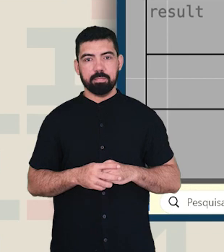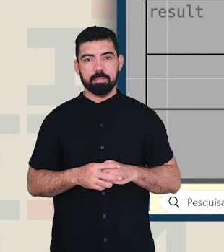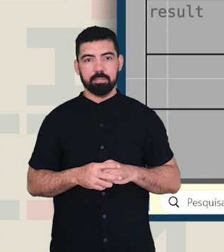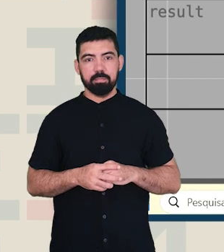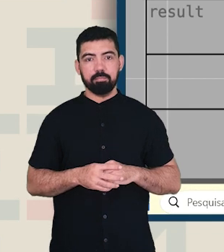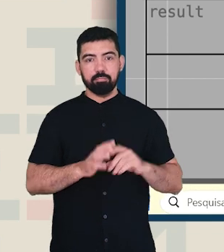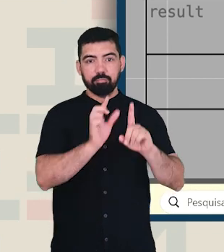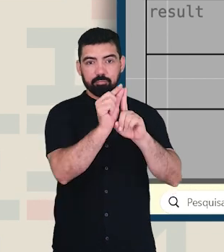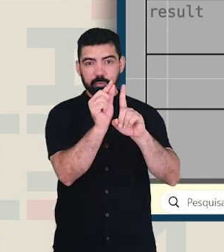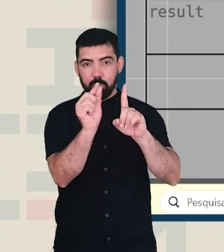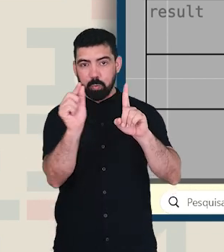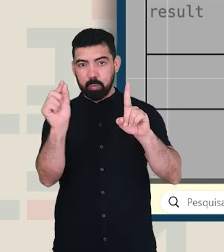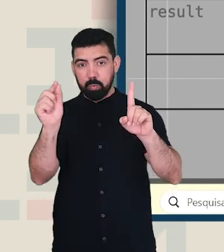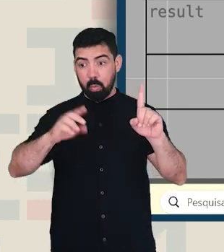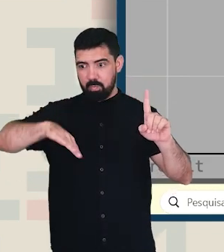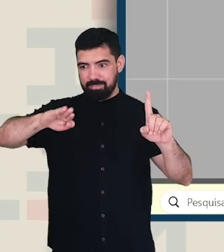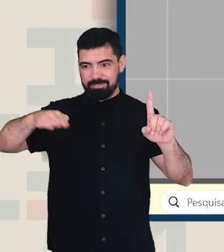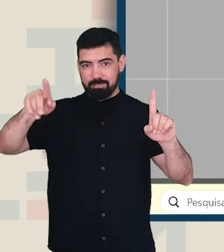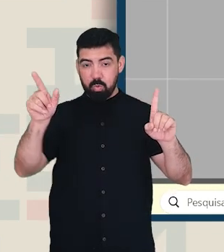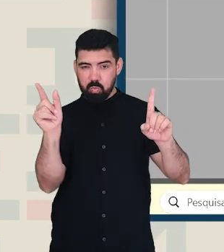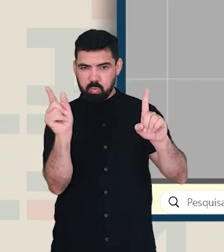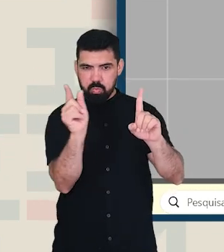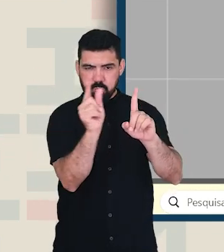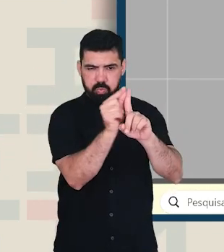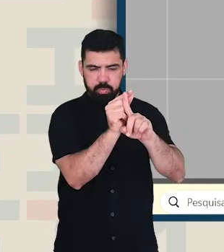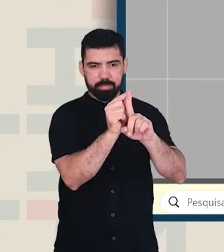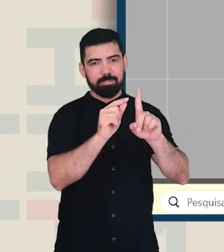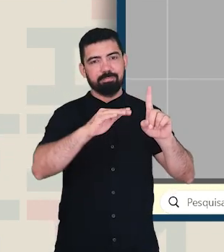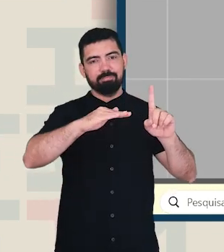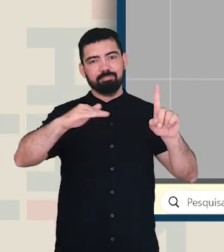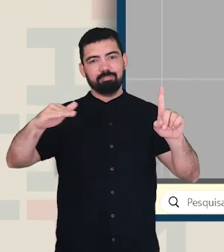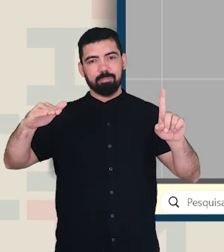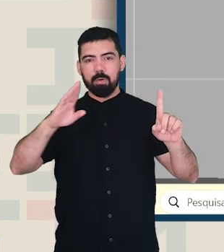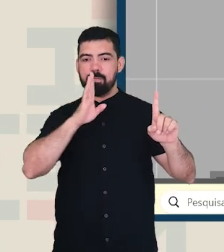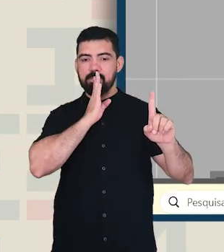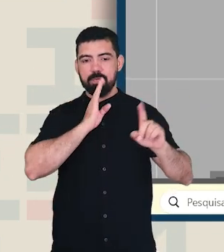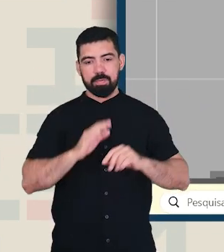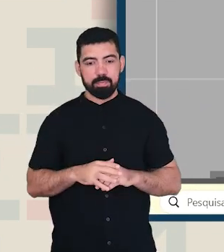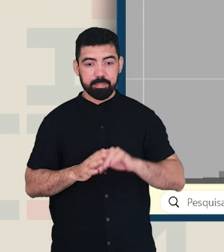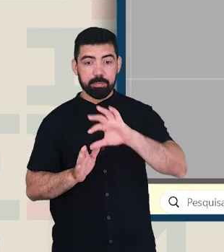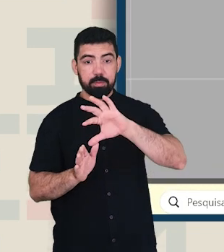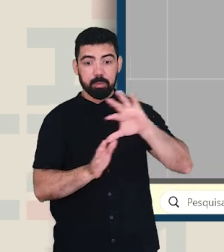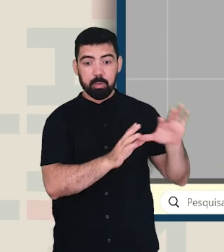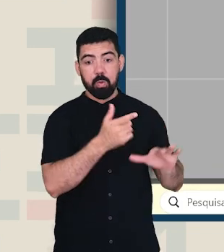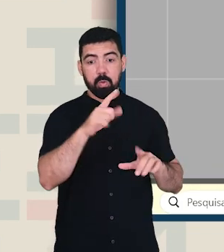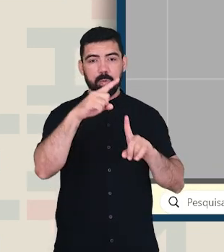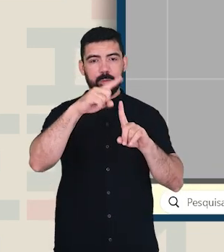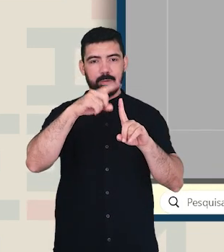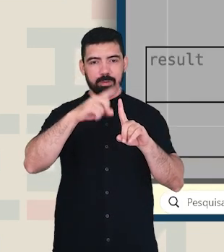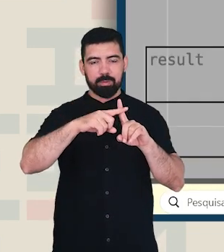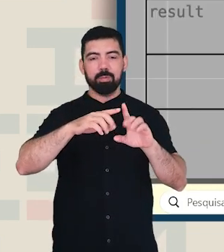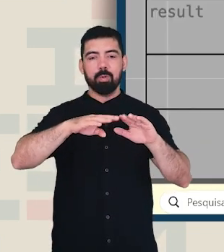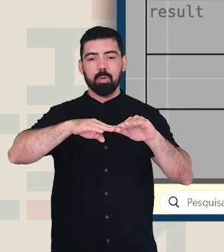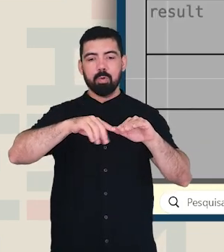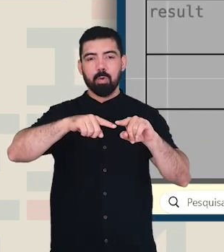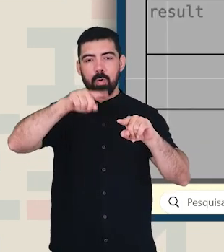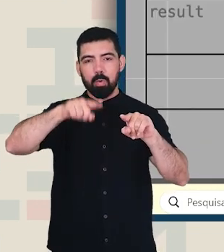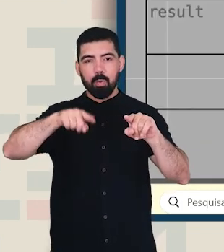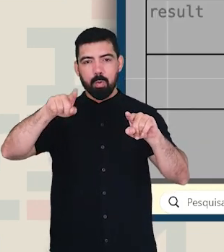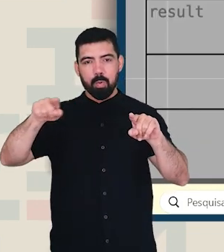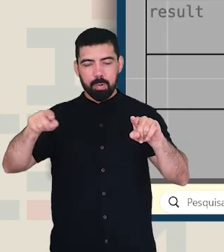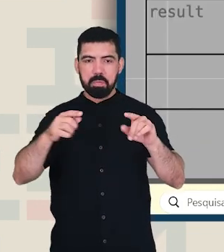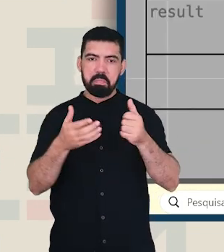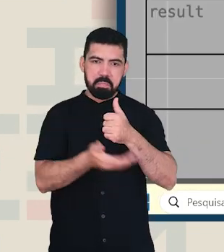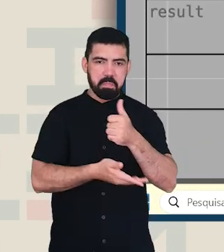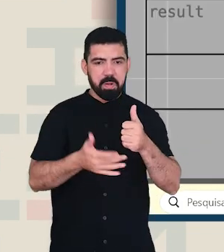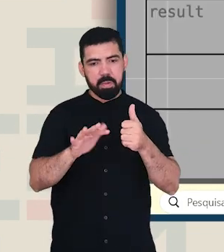Ok, então aí teríamos algumas formas de onda mais ou menos básicas. Dá para brincar bastante com